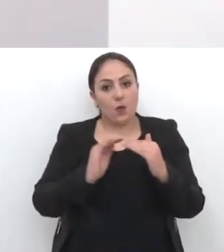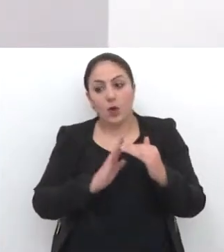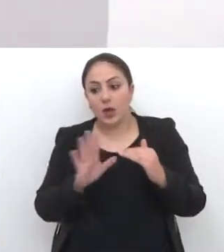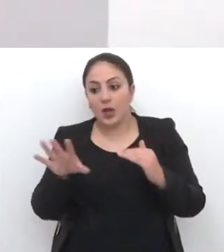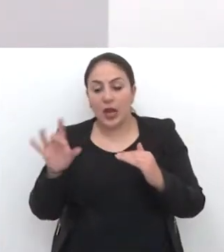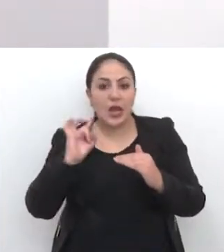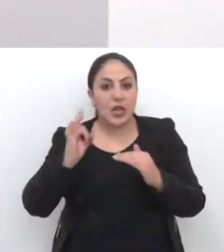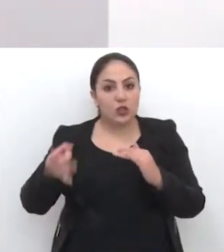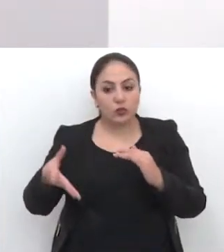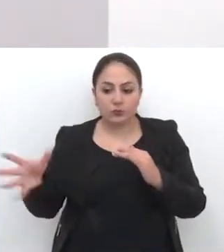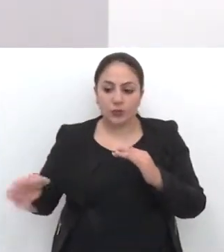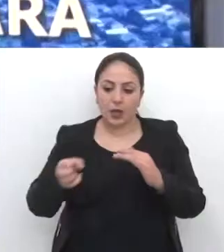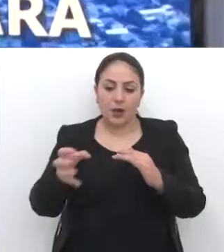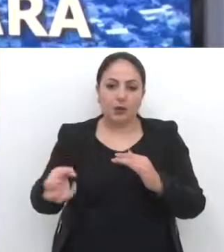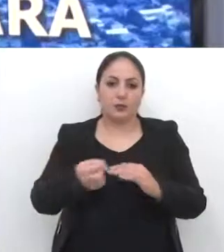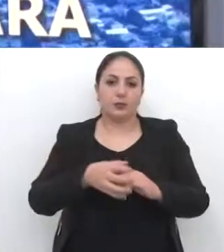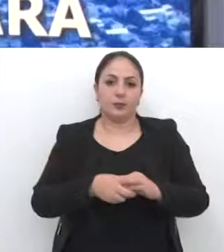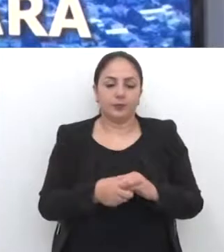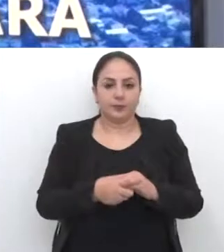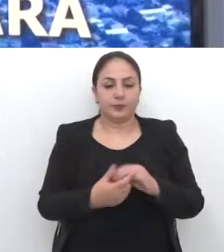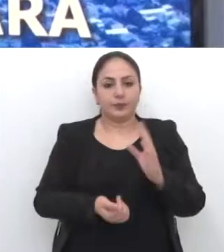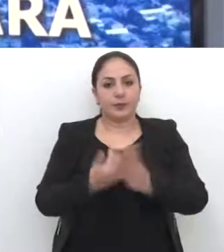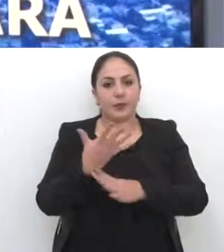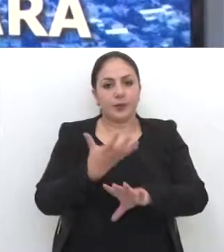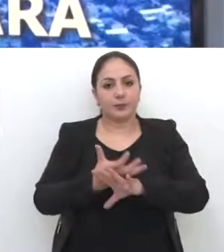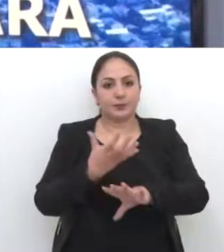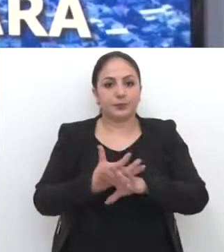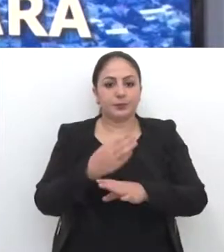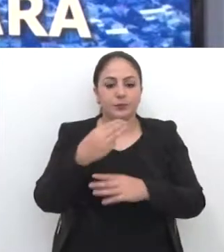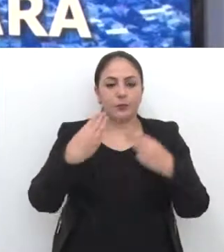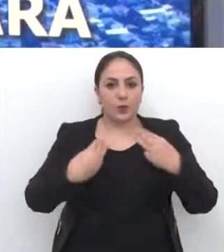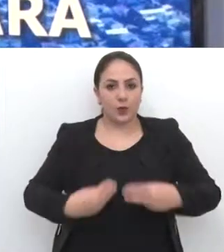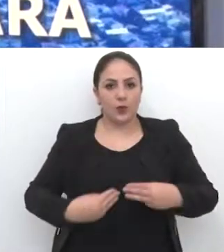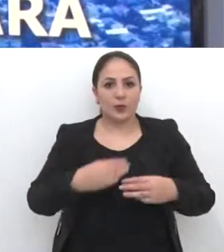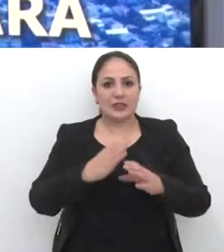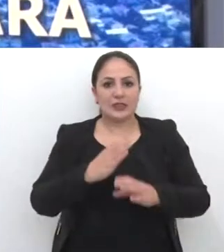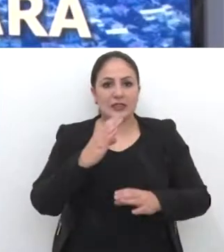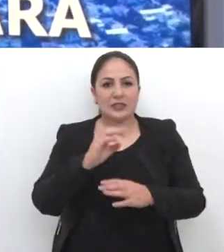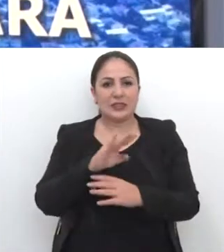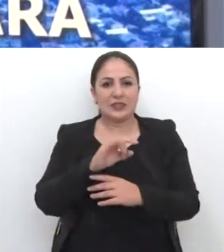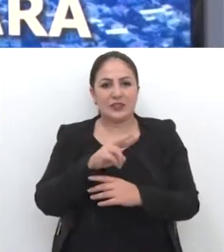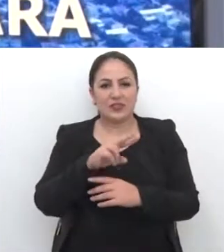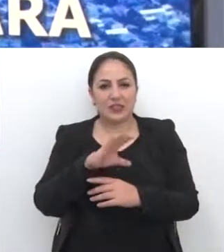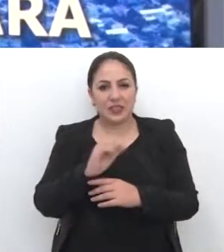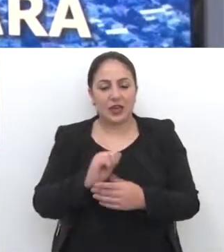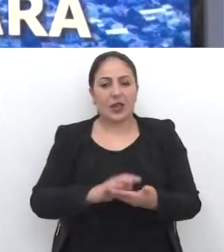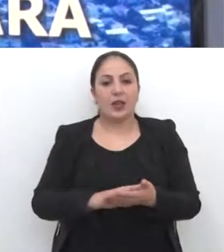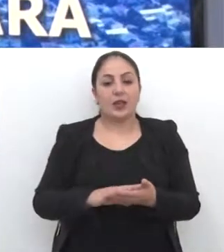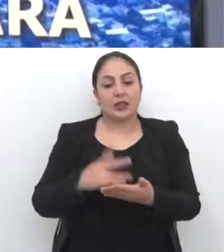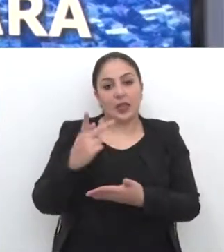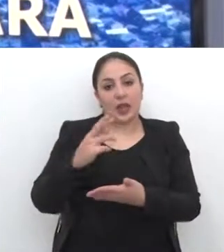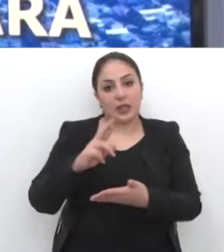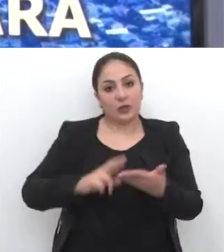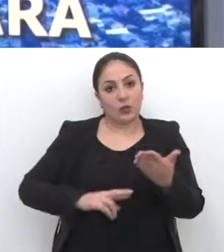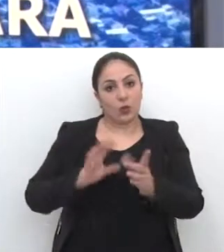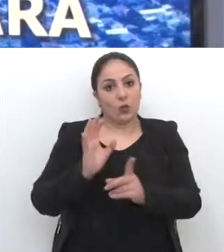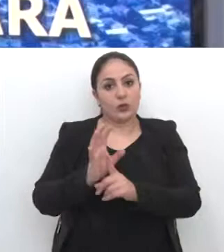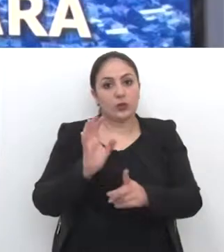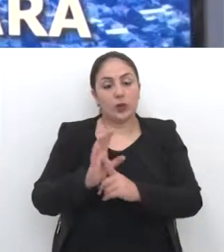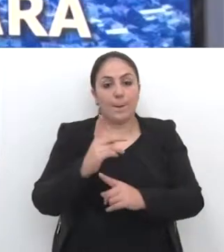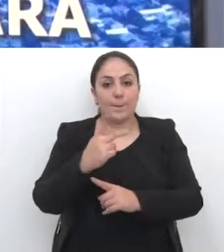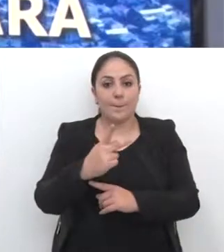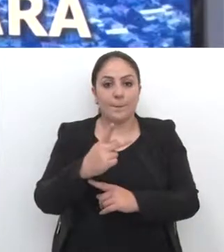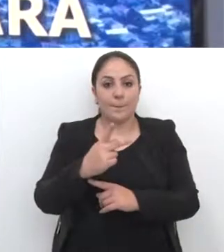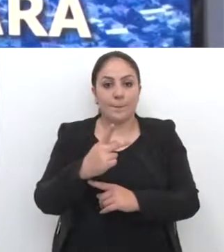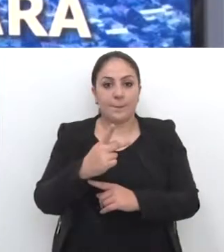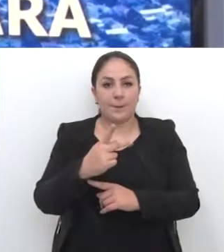no bairro e fazer a coleta regular. Criação da disciplina de moral e cívica nas escolas do município recebe parecer